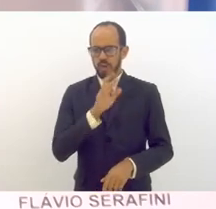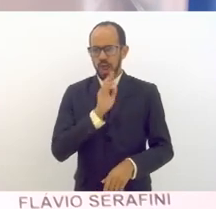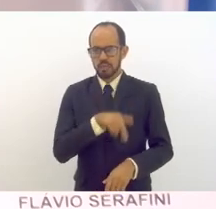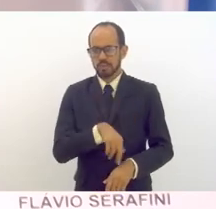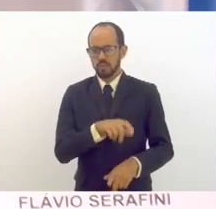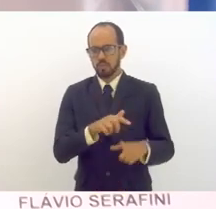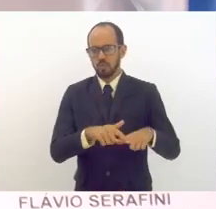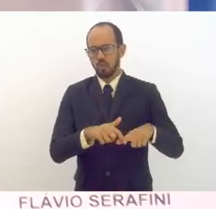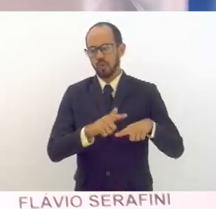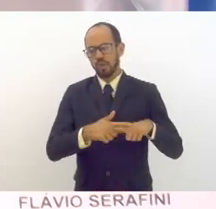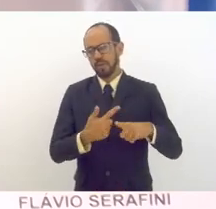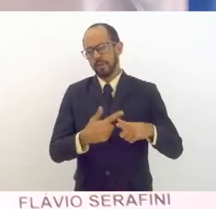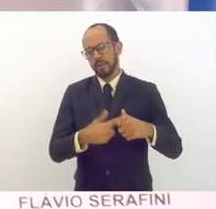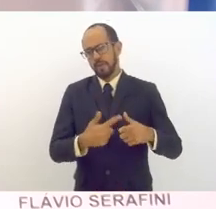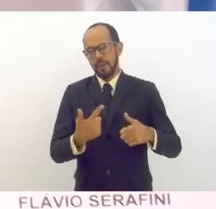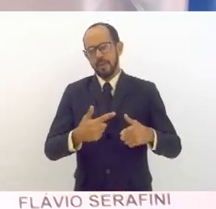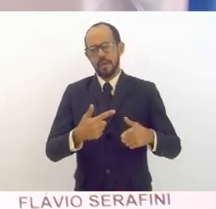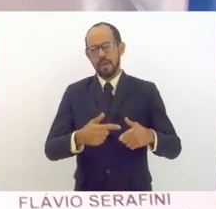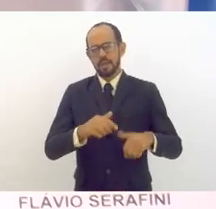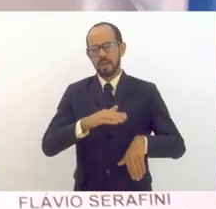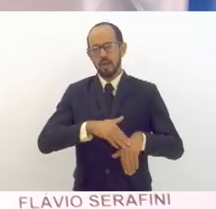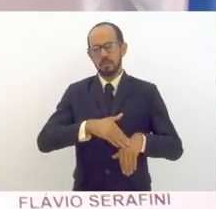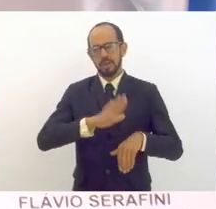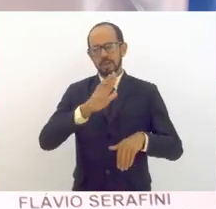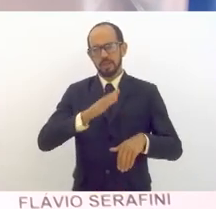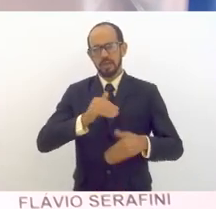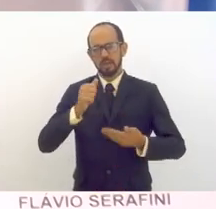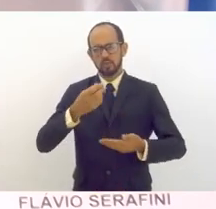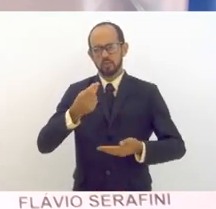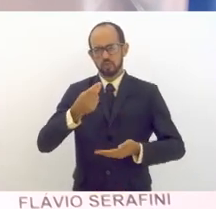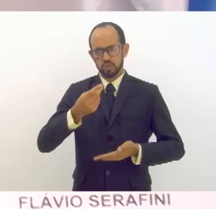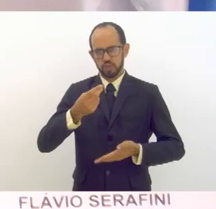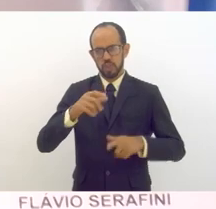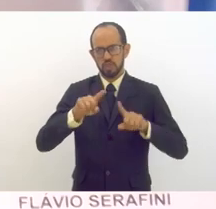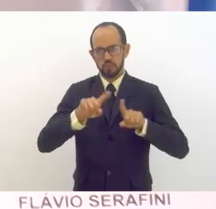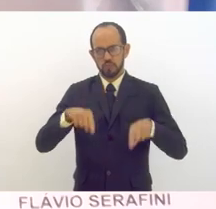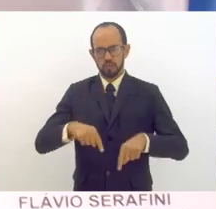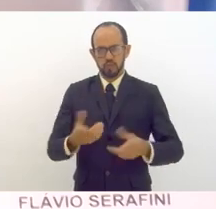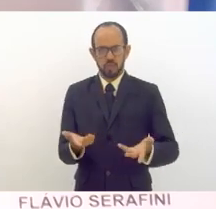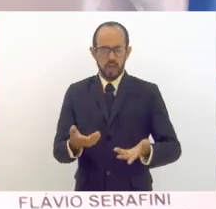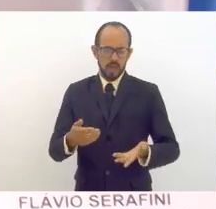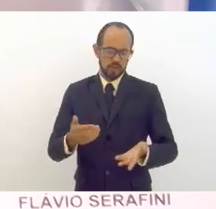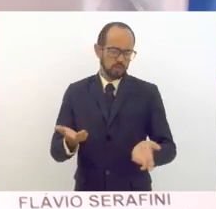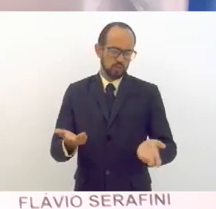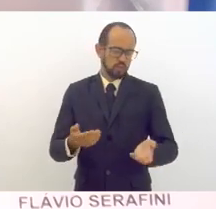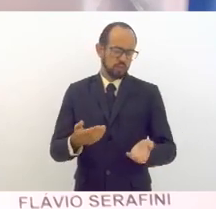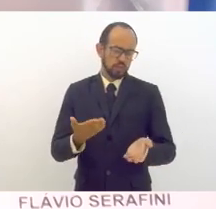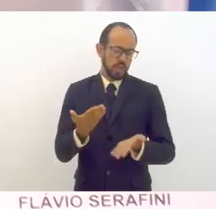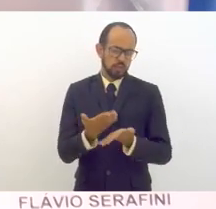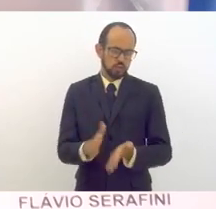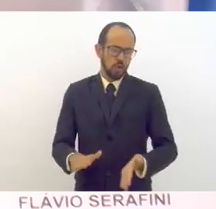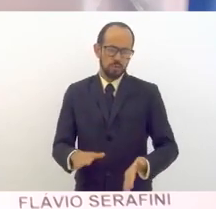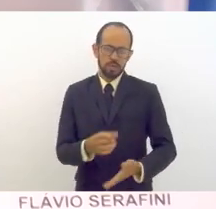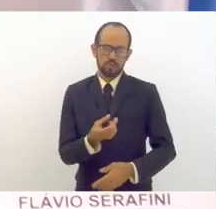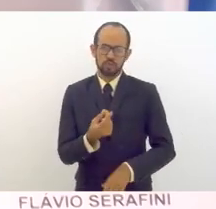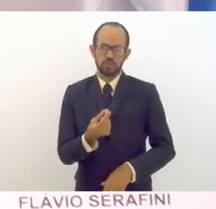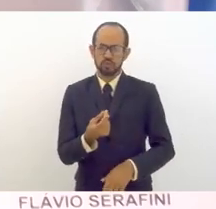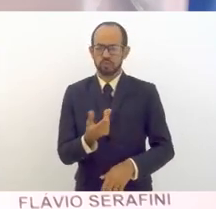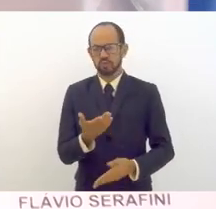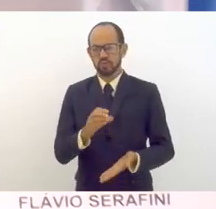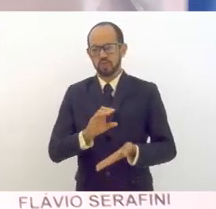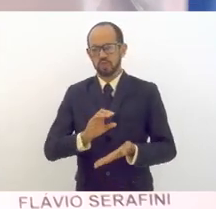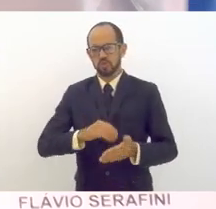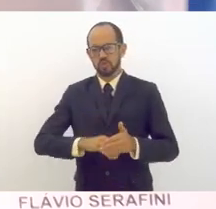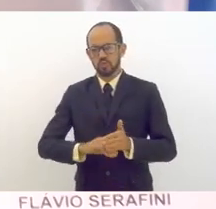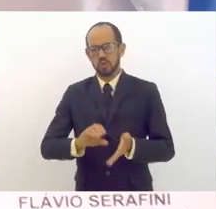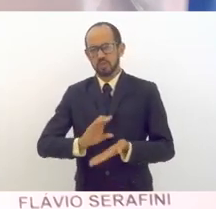tem aumentado os gastos com o pessoal com o Fundeb, que leva a sobra do orçamento da Seduc,